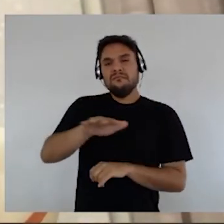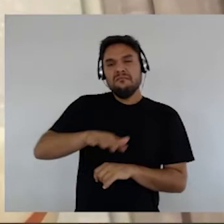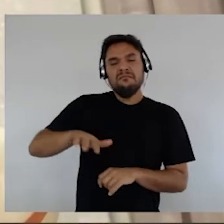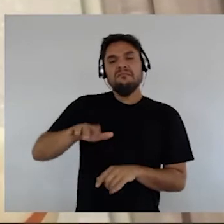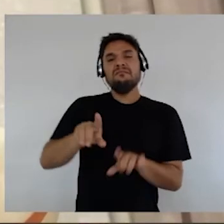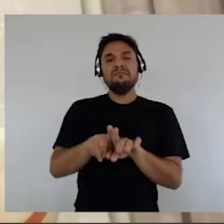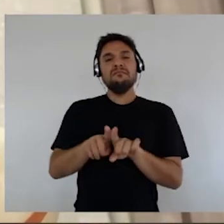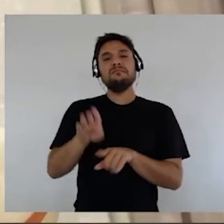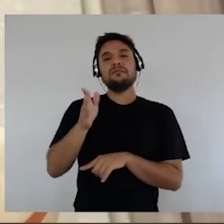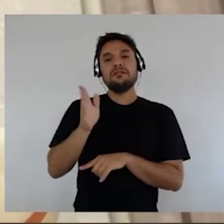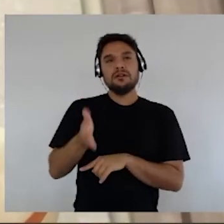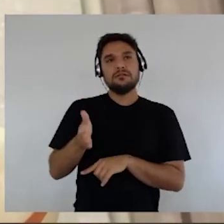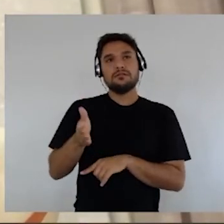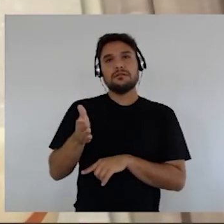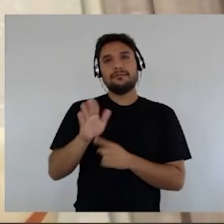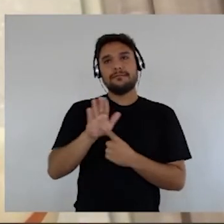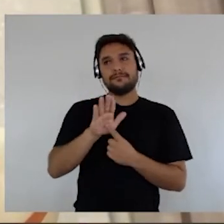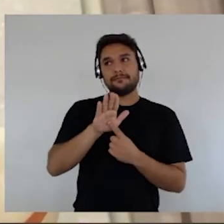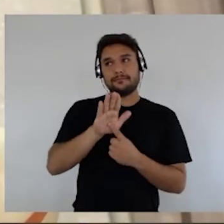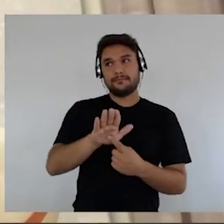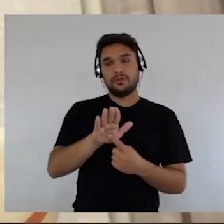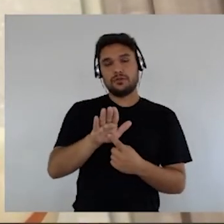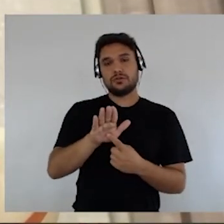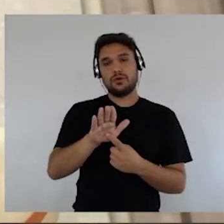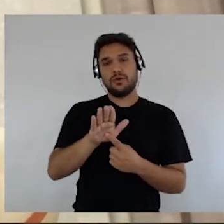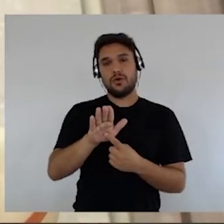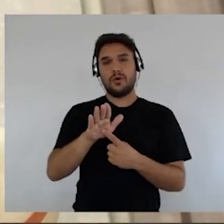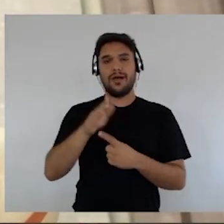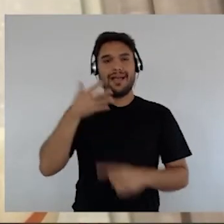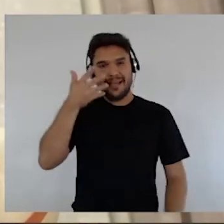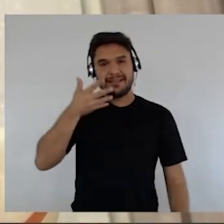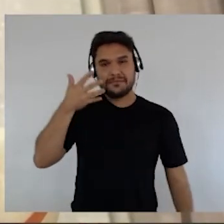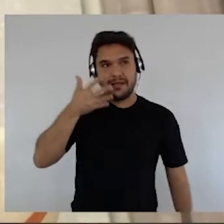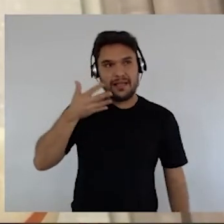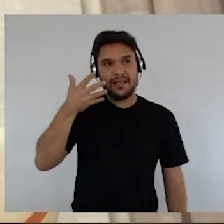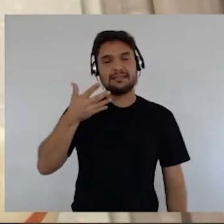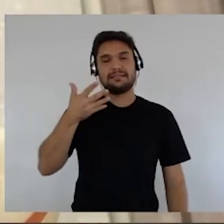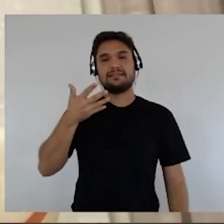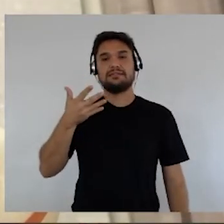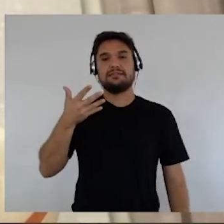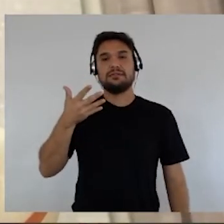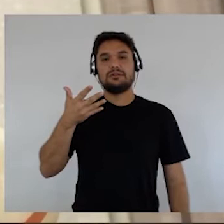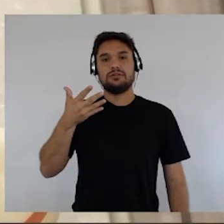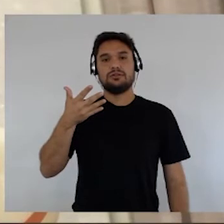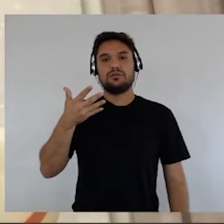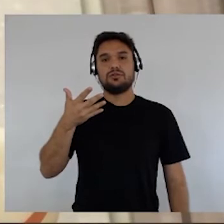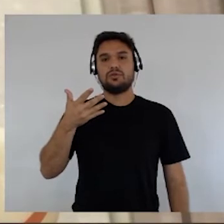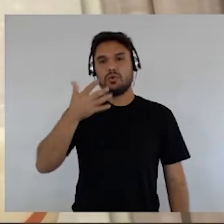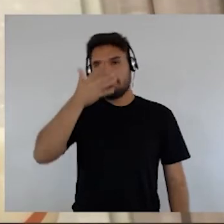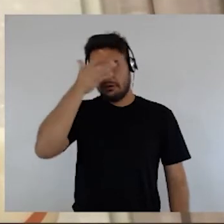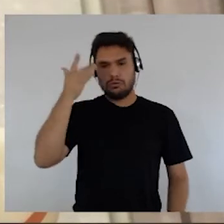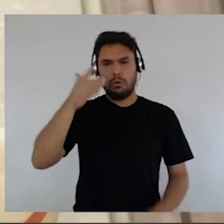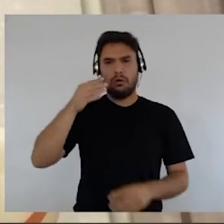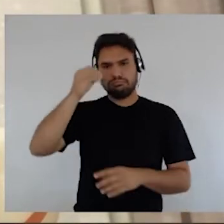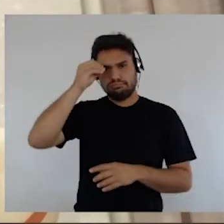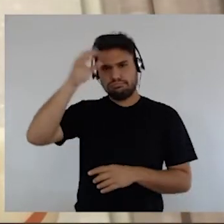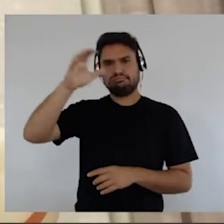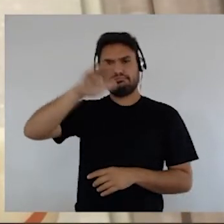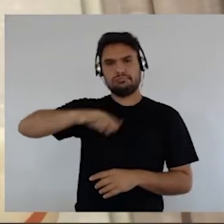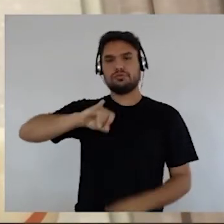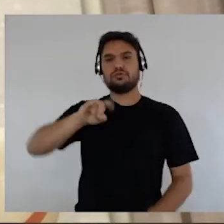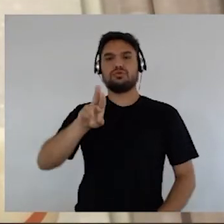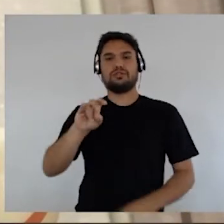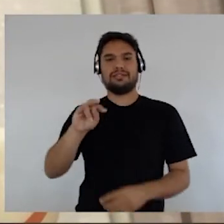puderam revelar as palestras dos ilustres juristas que me